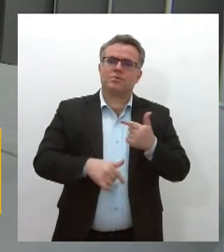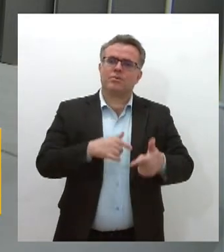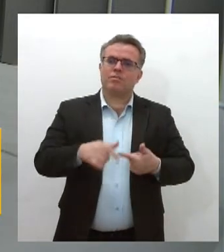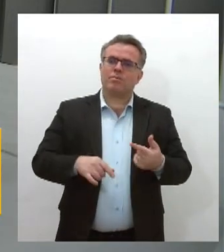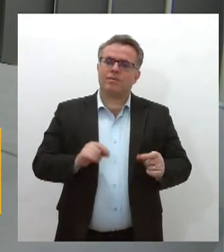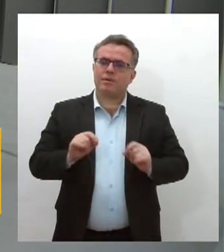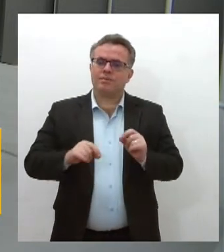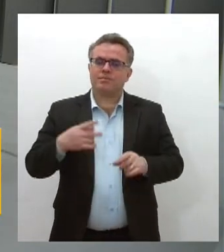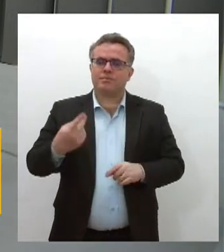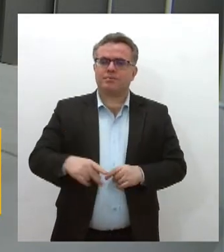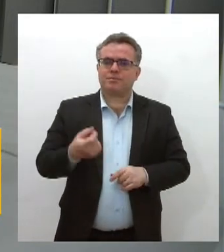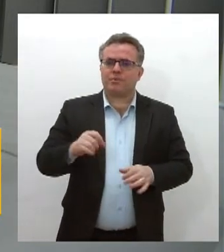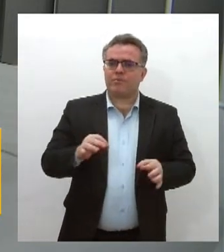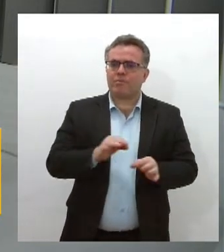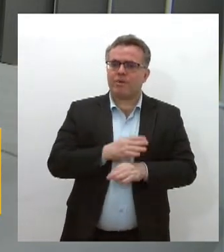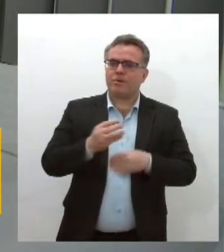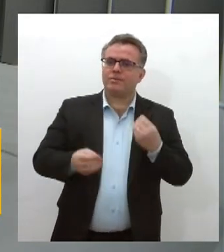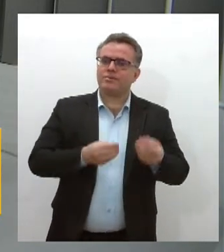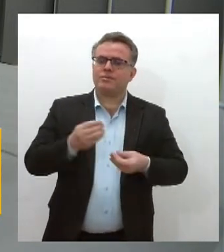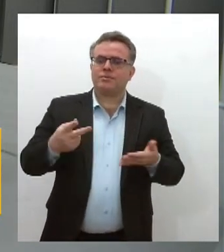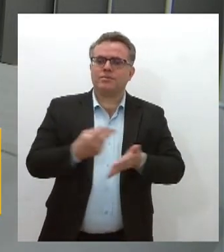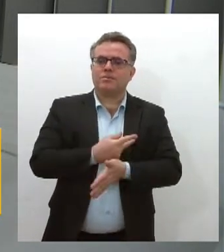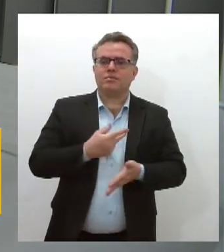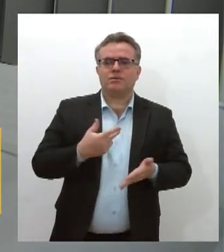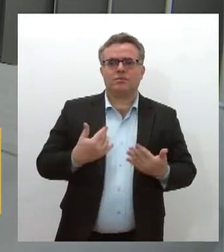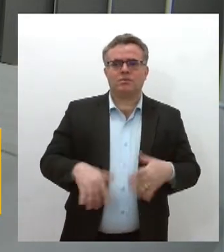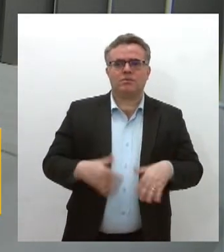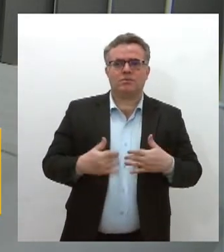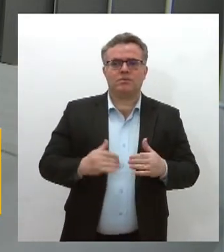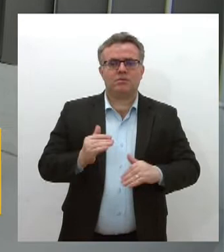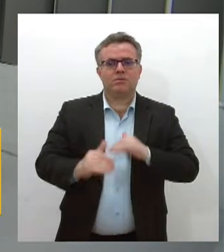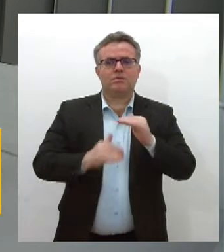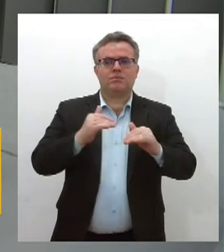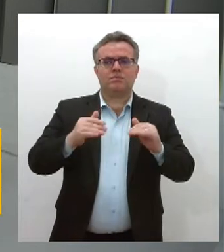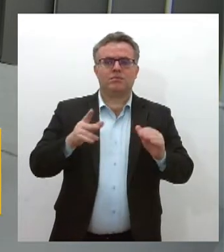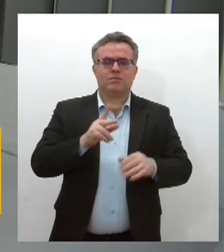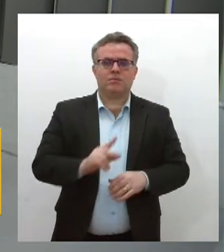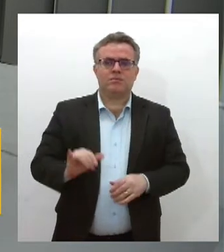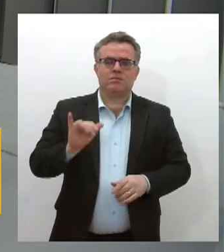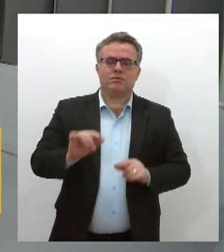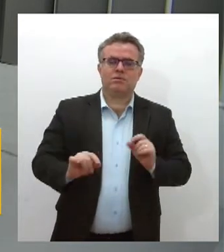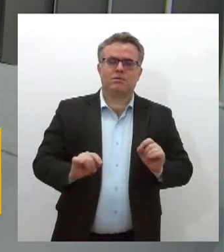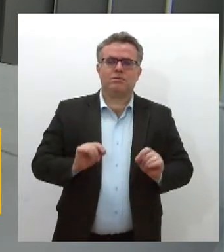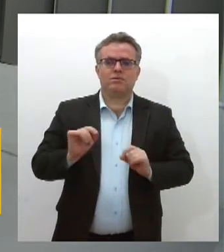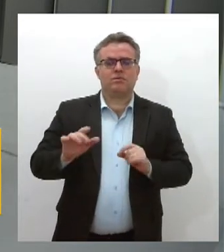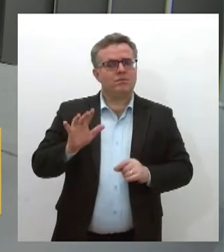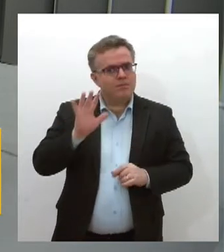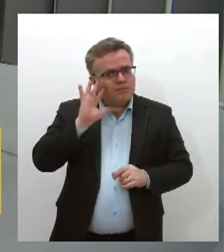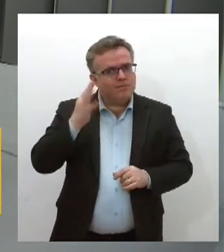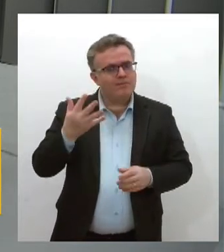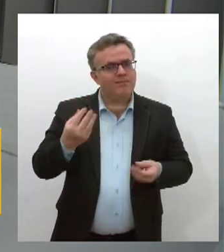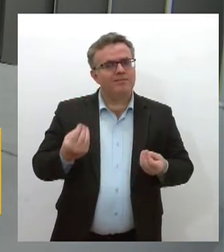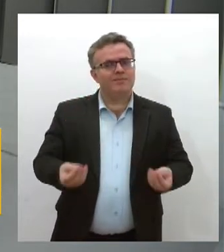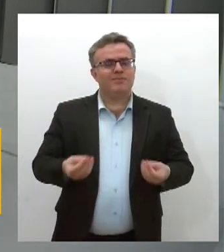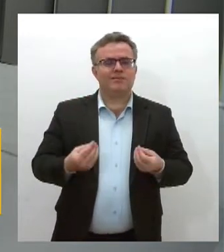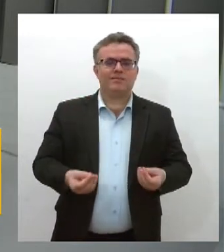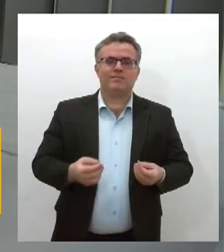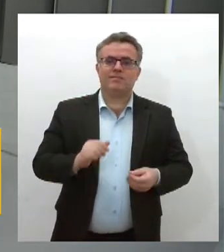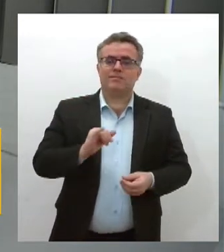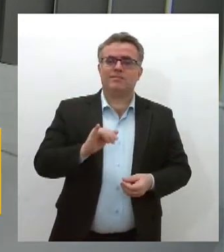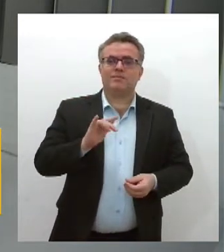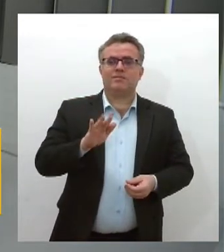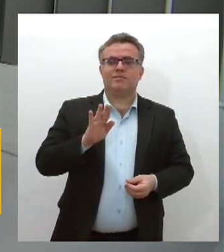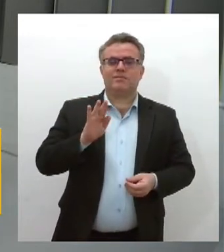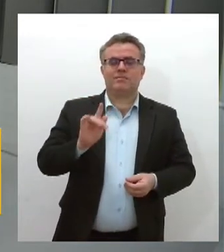nosso estado? Ele já está bem avançado? Porque agora vocês vão ter, né, com essa decisão aí do IBGE Nacional, vocês vão ter